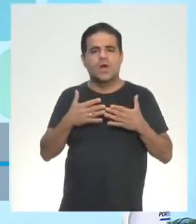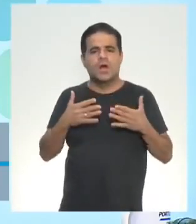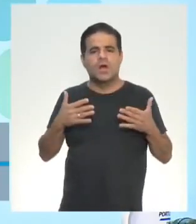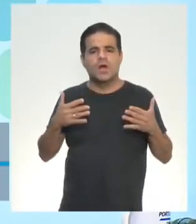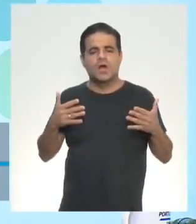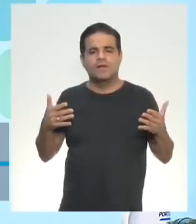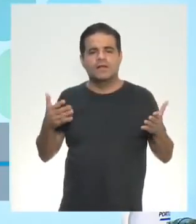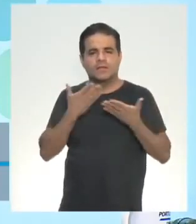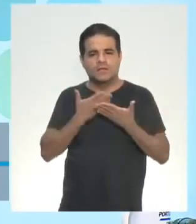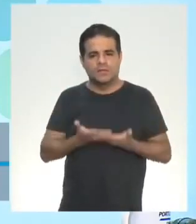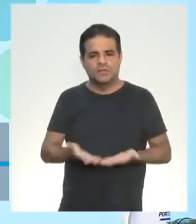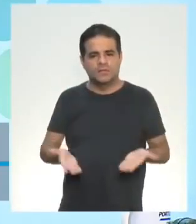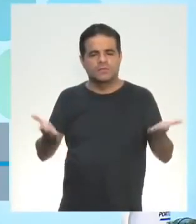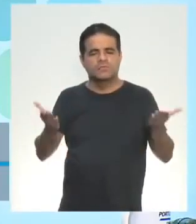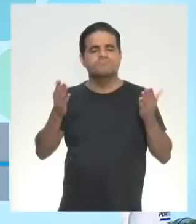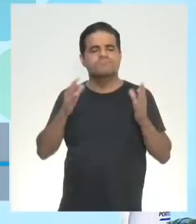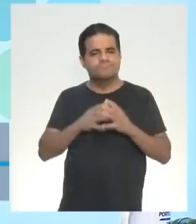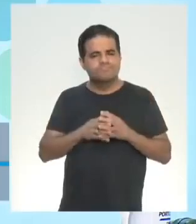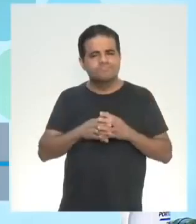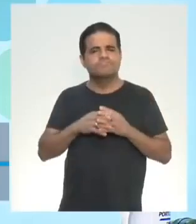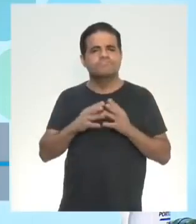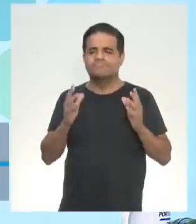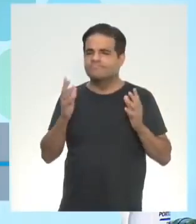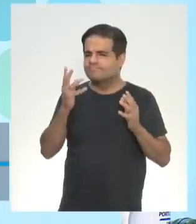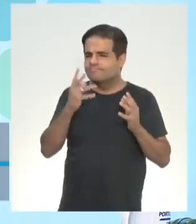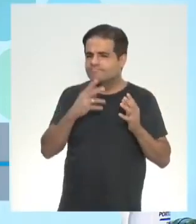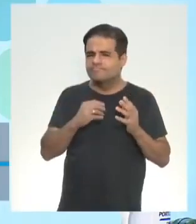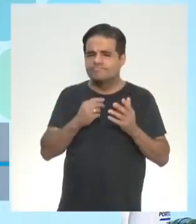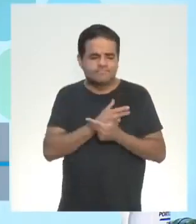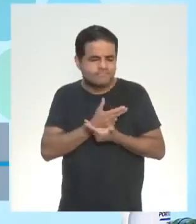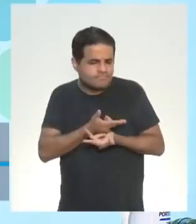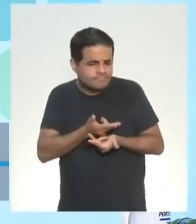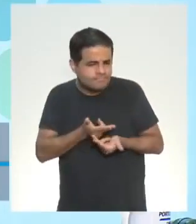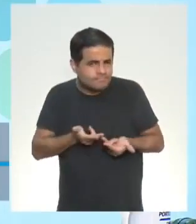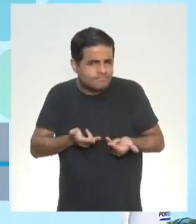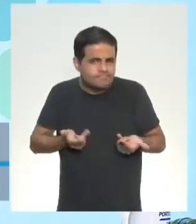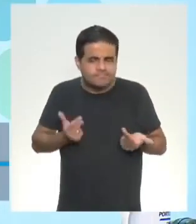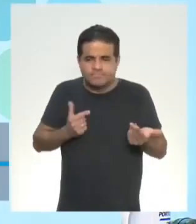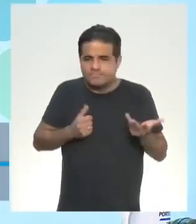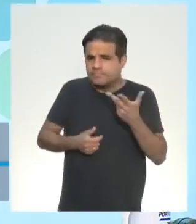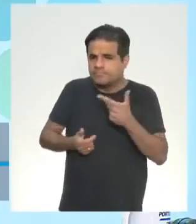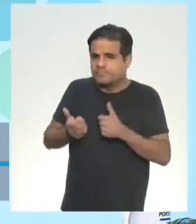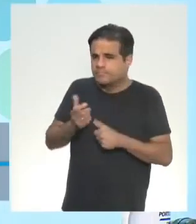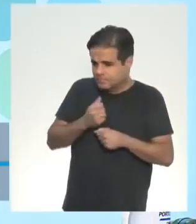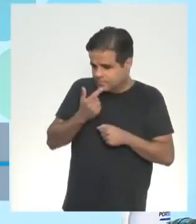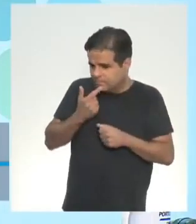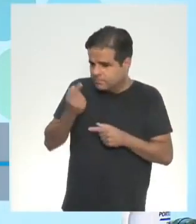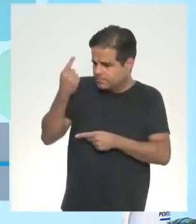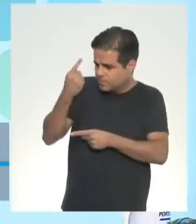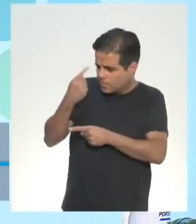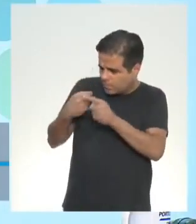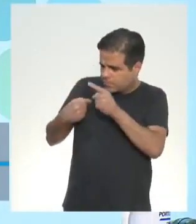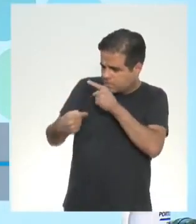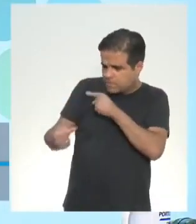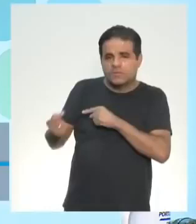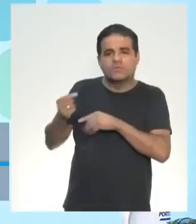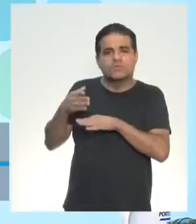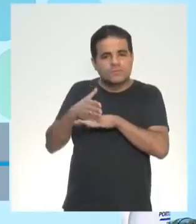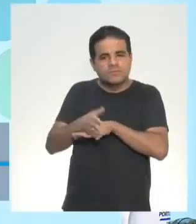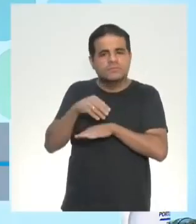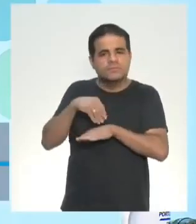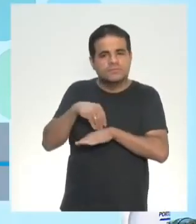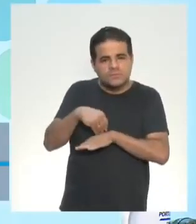que seria romantizada? Eu vou fazer aqui, bonitinho, aquela coisa bonitinha. Voltando, para a gente passar